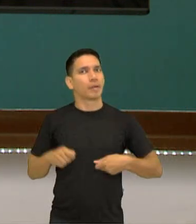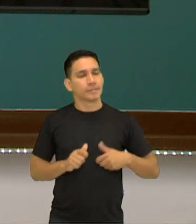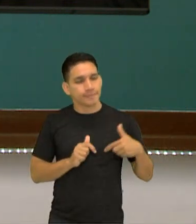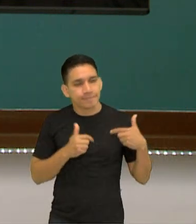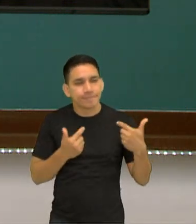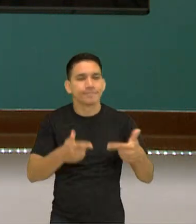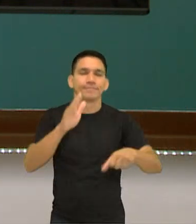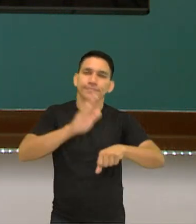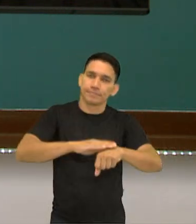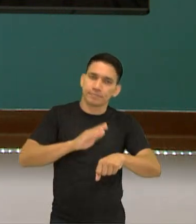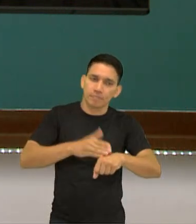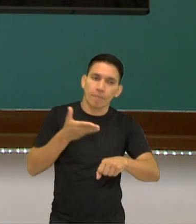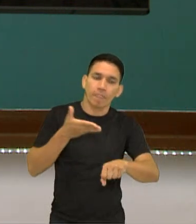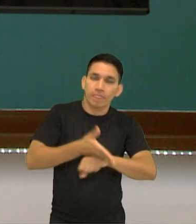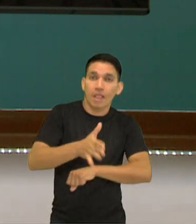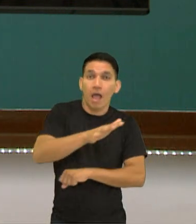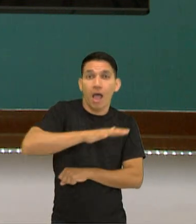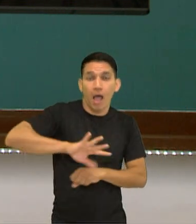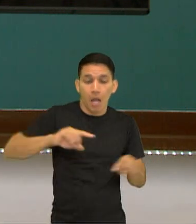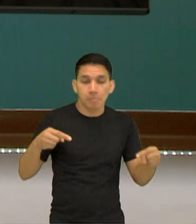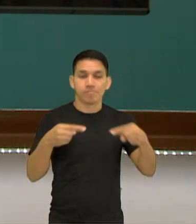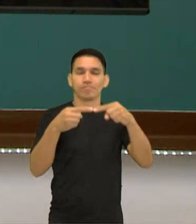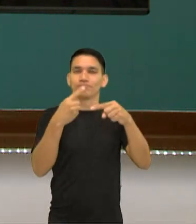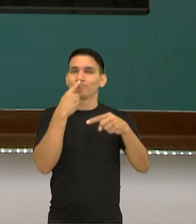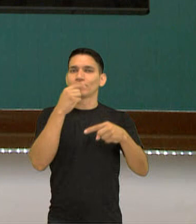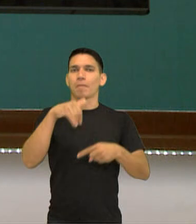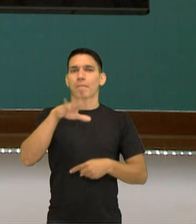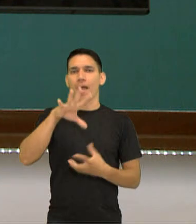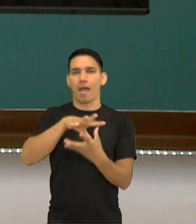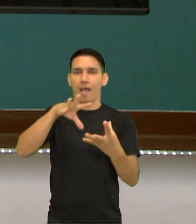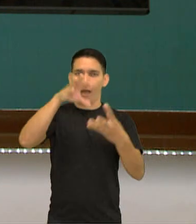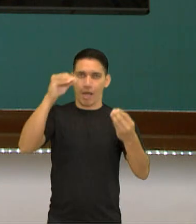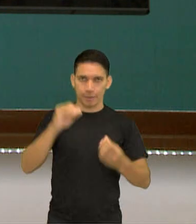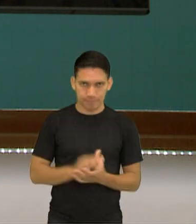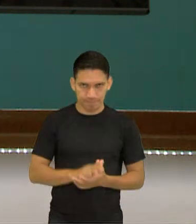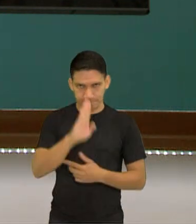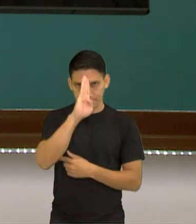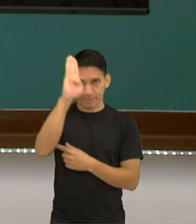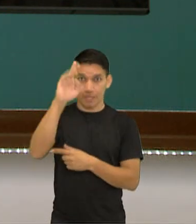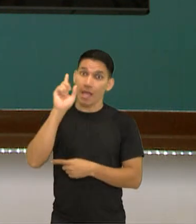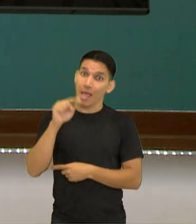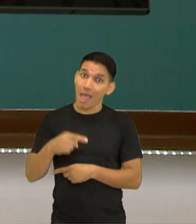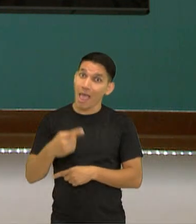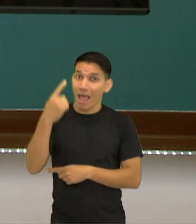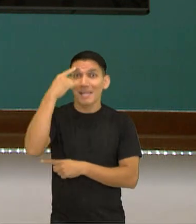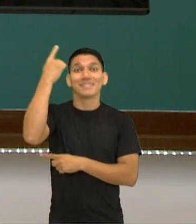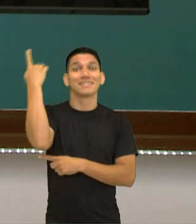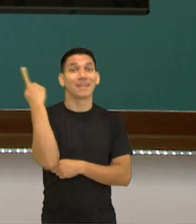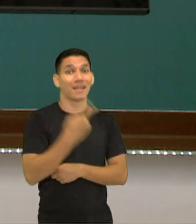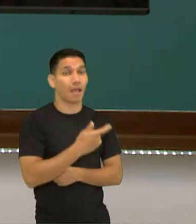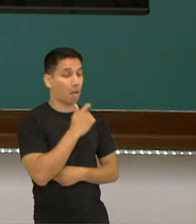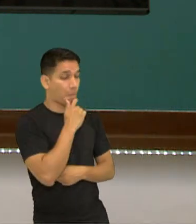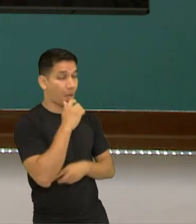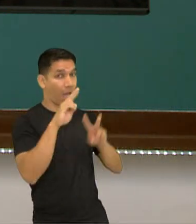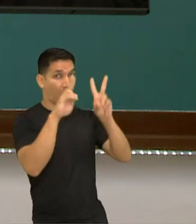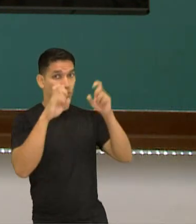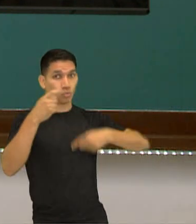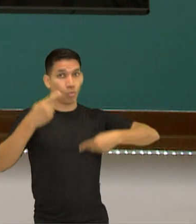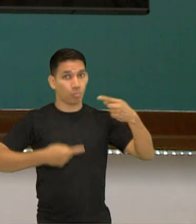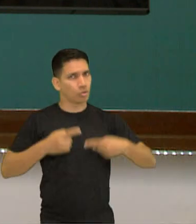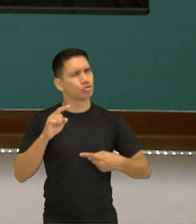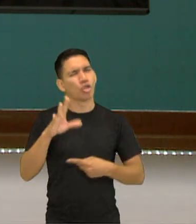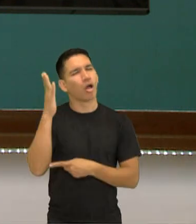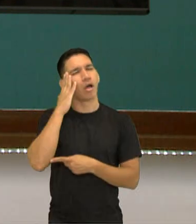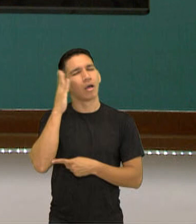mais adequados de acordo com as suas almas predominantes. Essa aí é a ideia de Platão, então, sobre a política, só para vocês